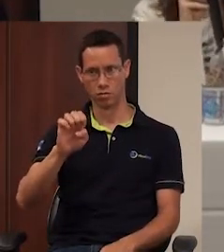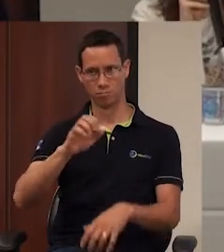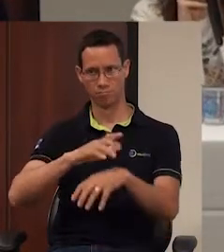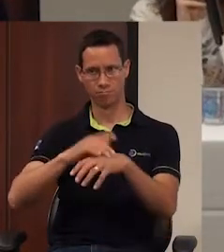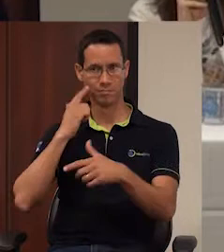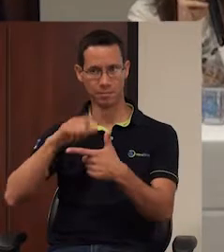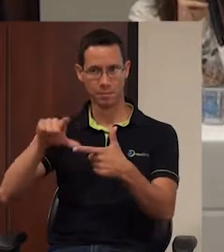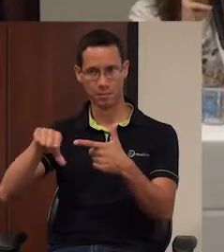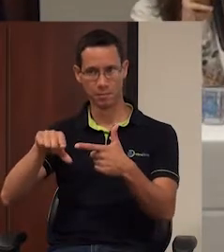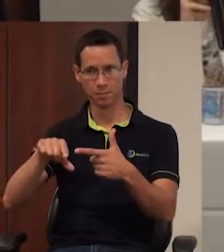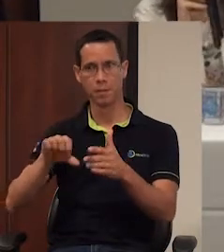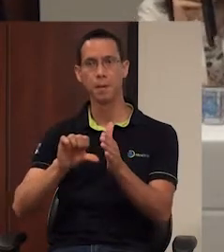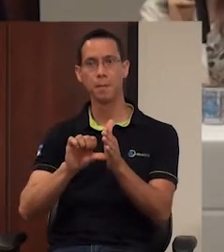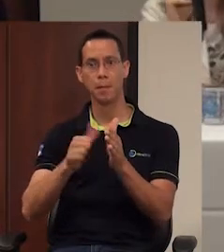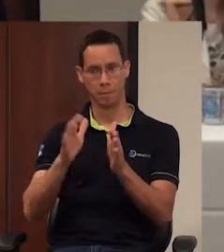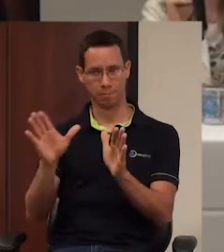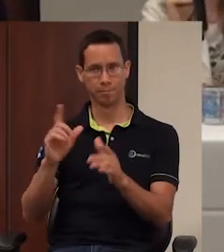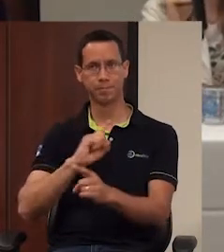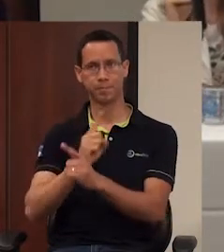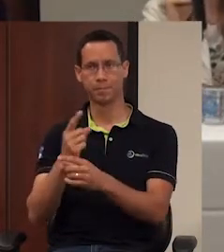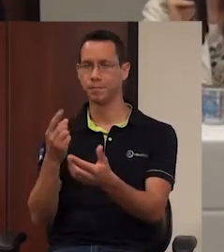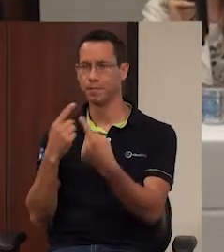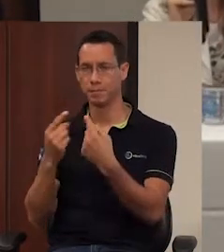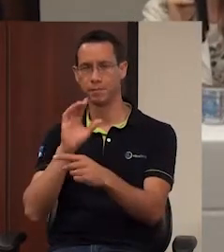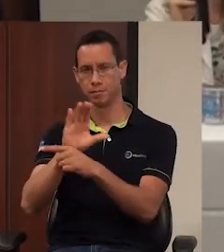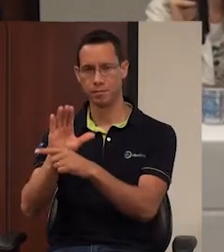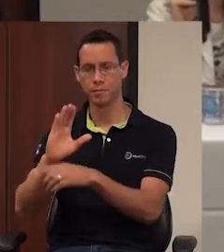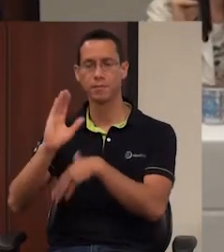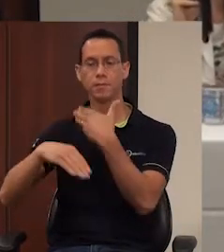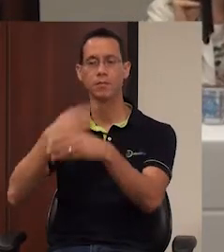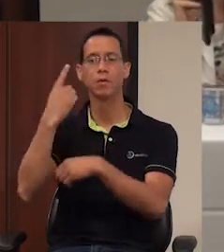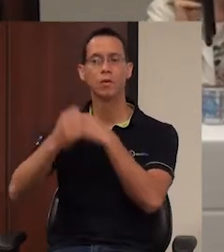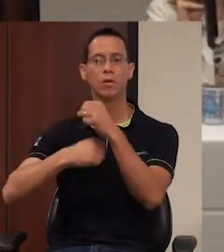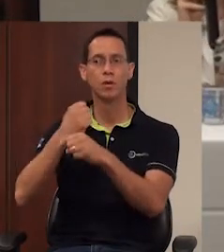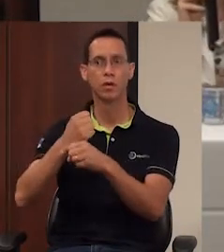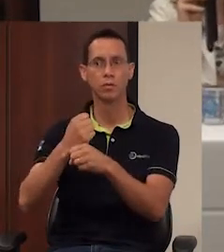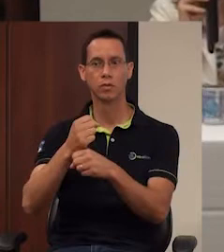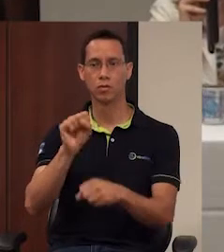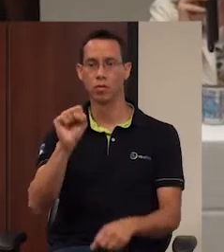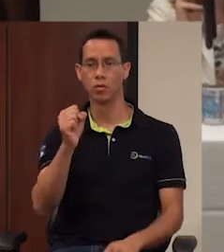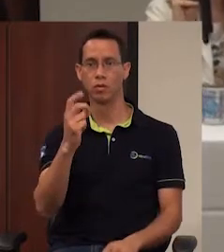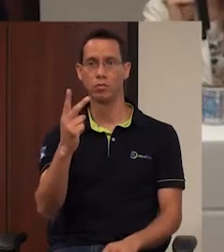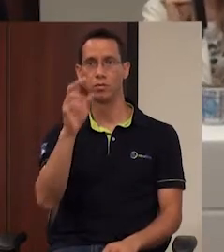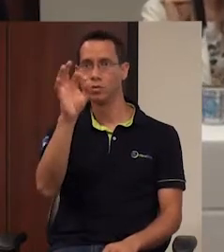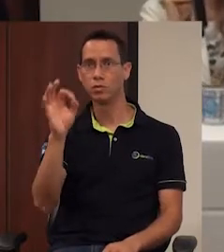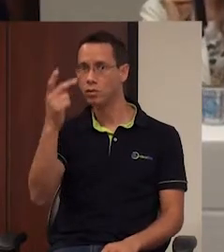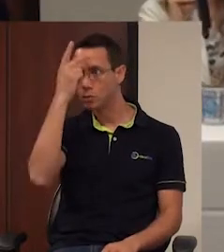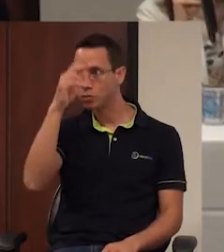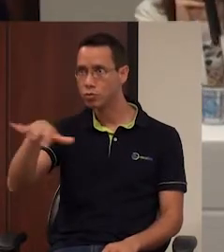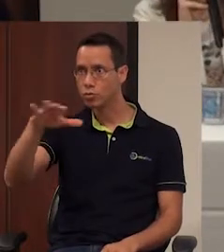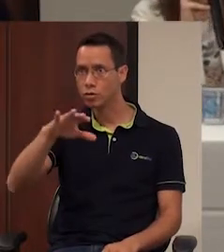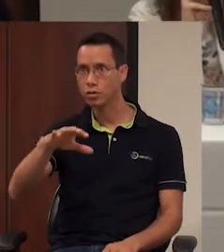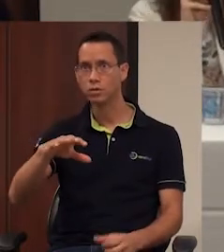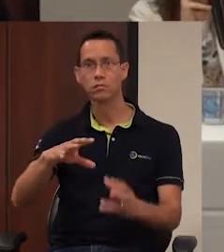após 5 anos desse primeiro momento, o que eles detectaram? 82% das pessoas apoiadas por essa iniciativa não tinham